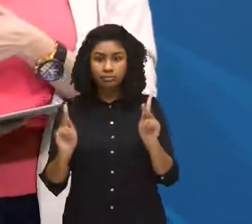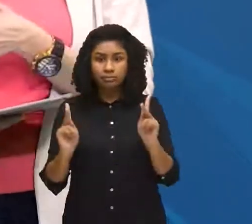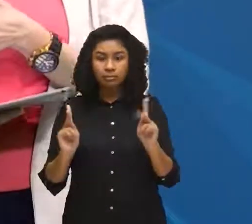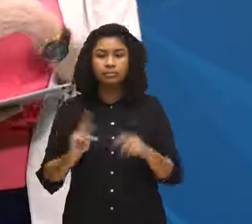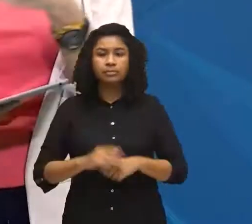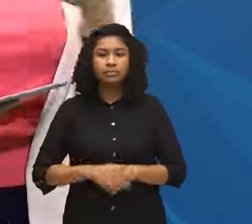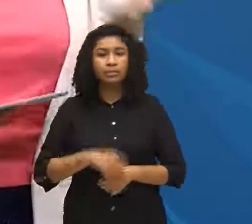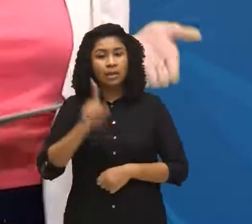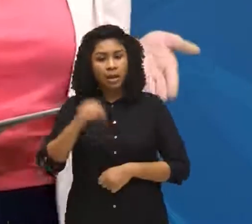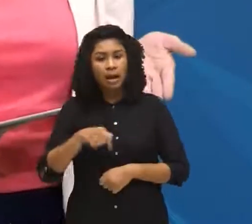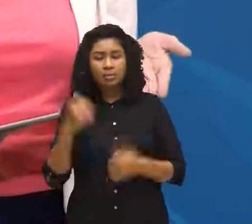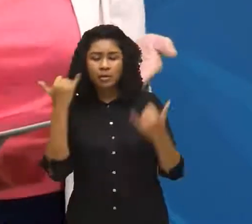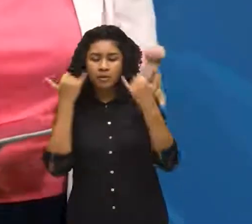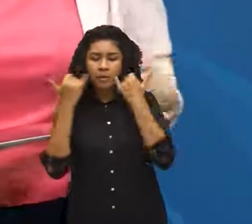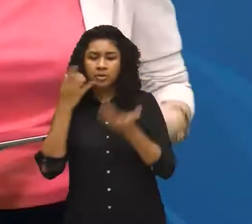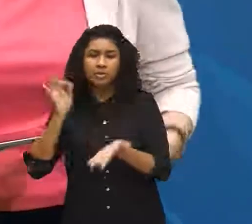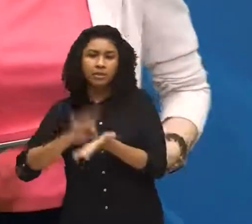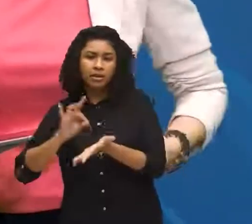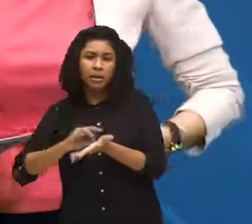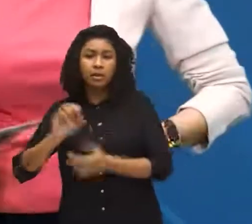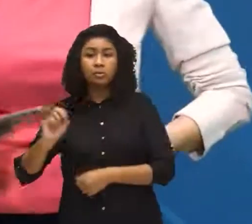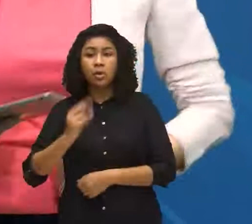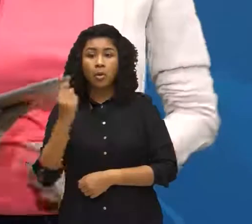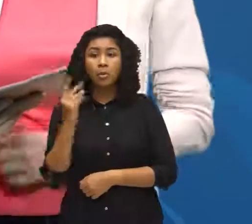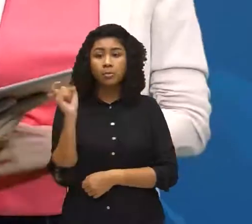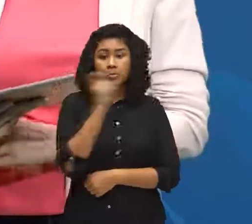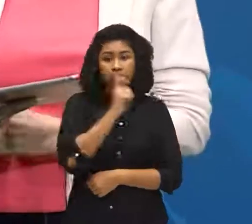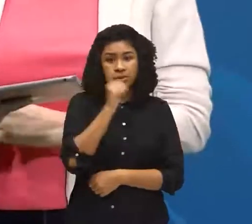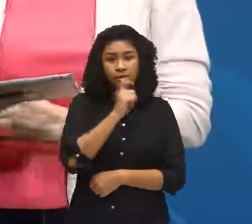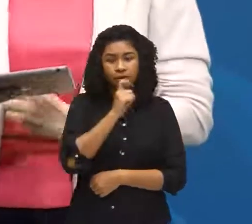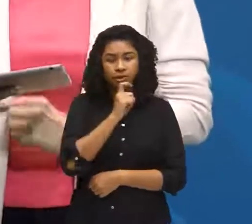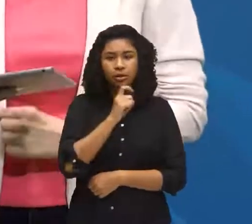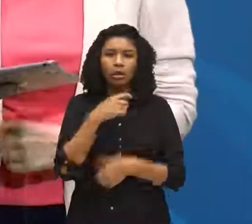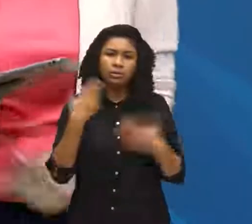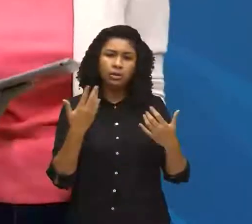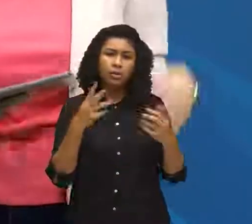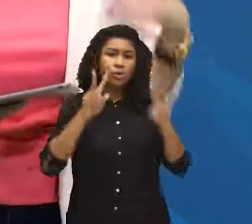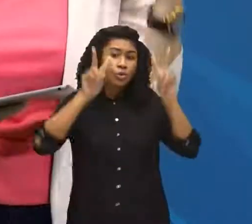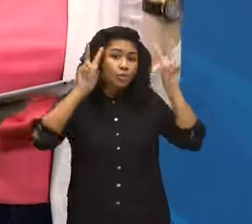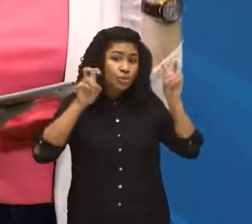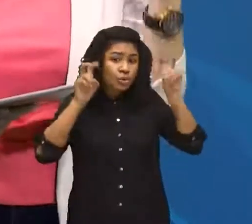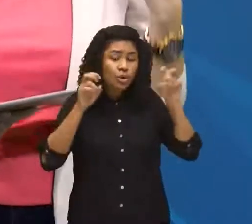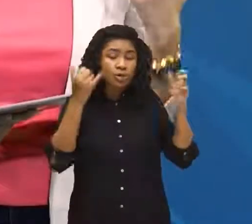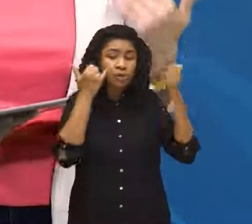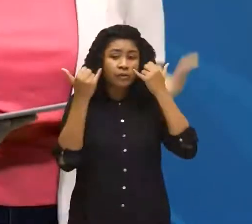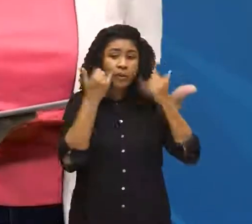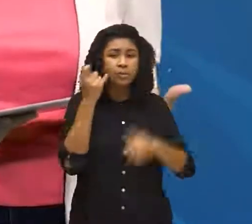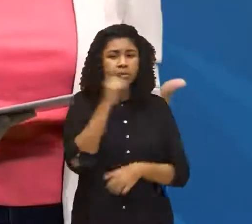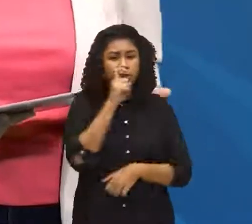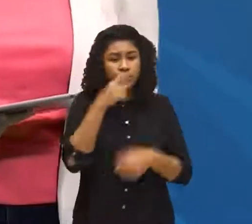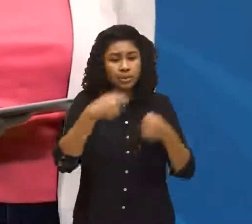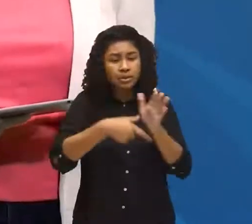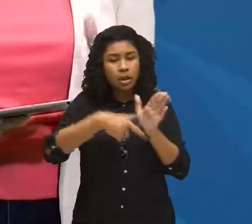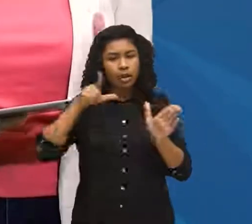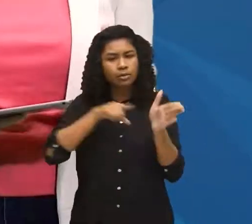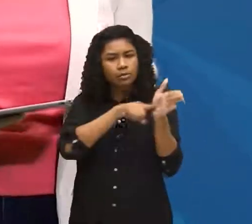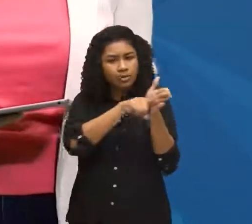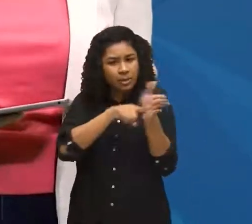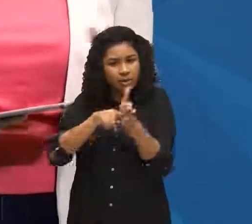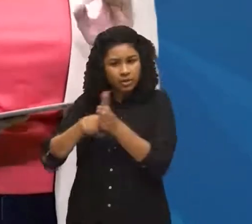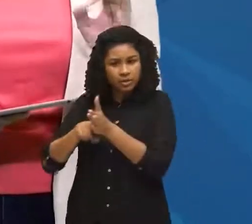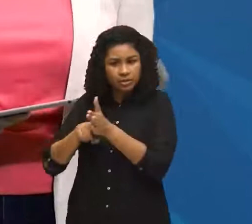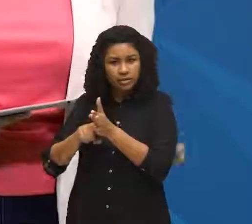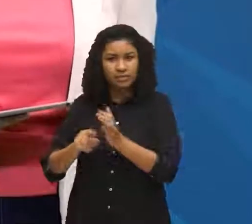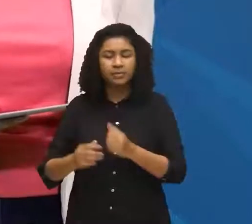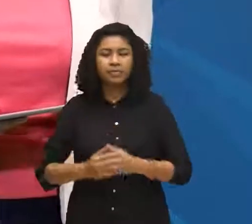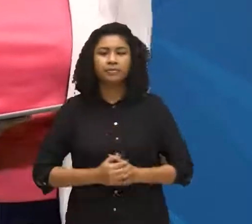para notícias verdadeiras quanto para notícias falsas. E no caso das notícias falsas, a gente precisa sempre checar.